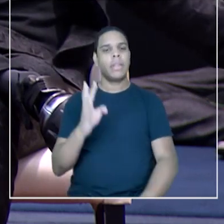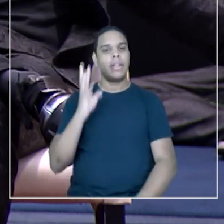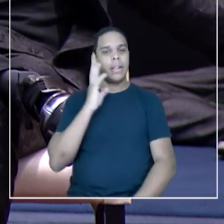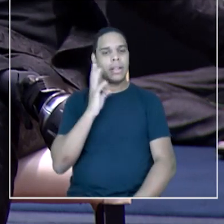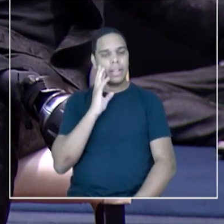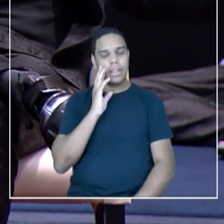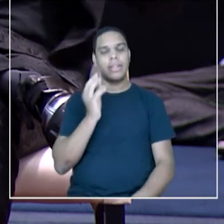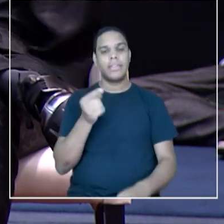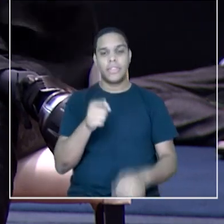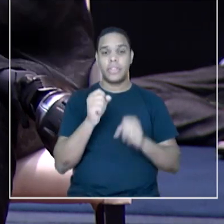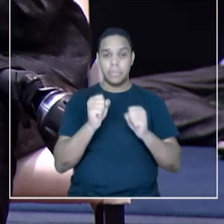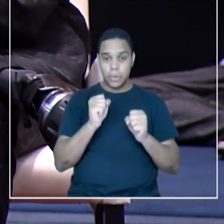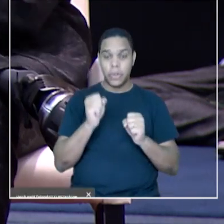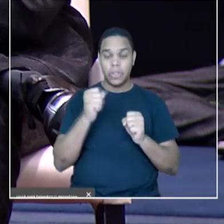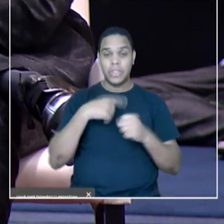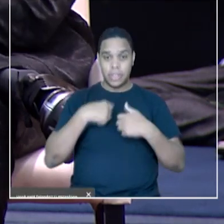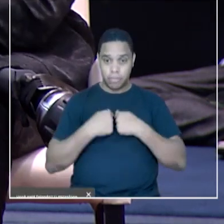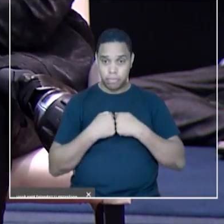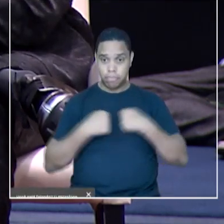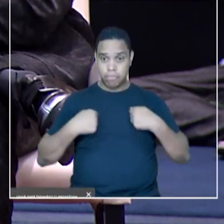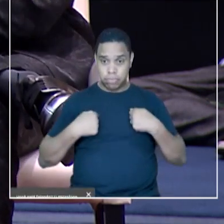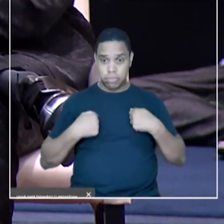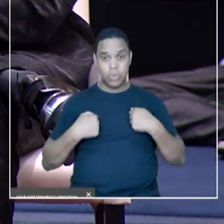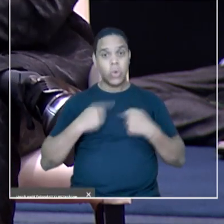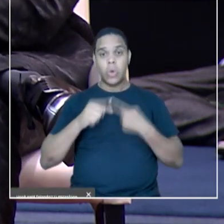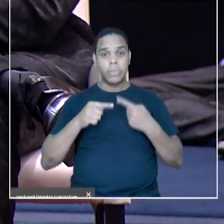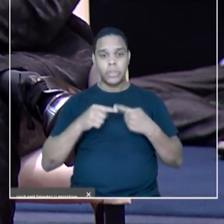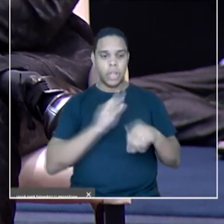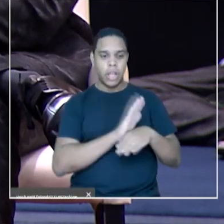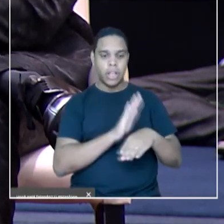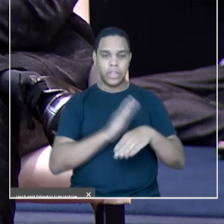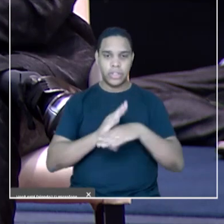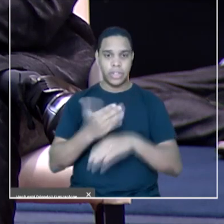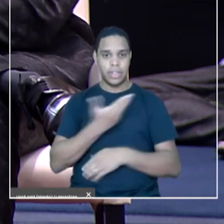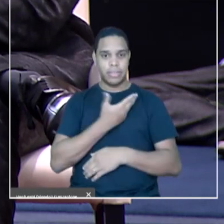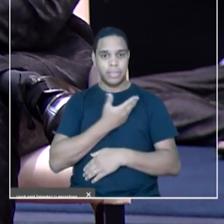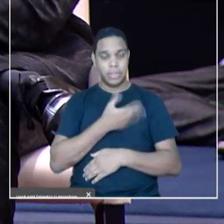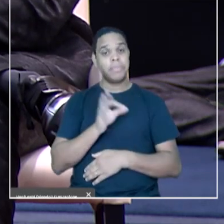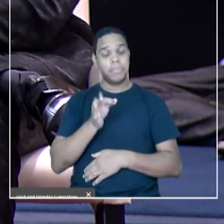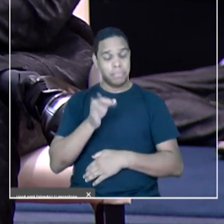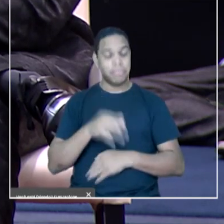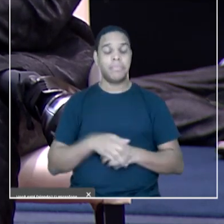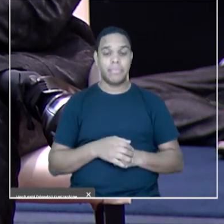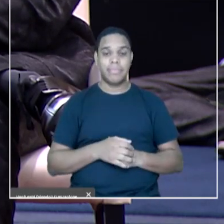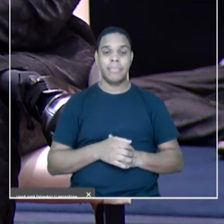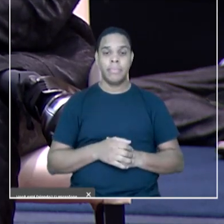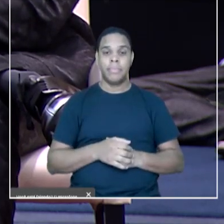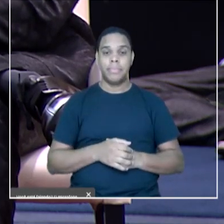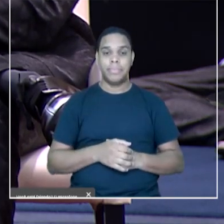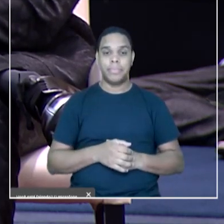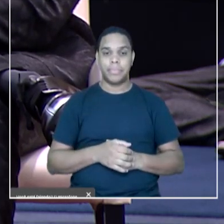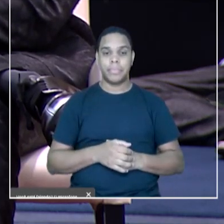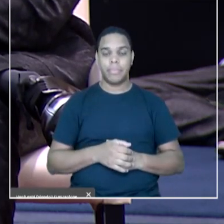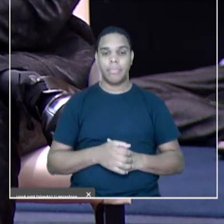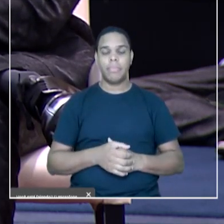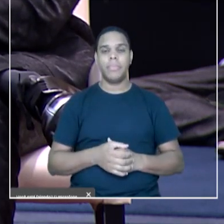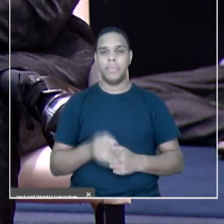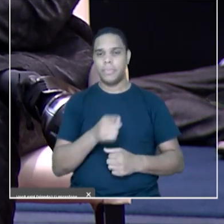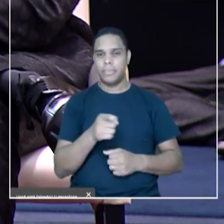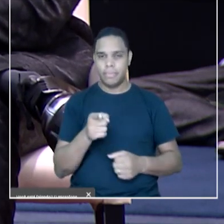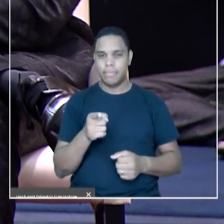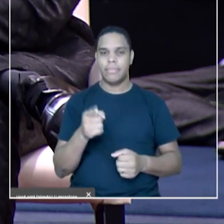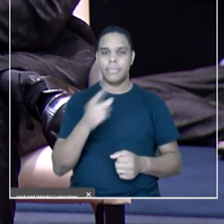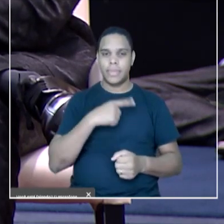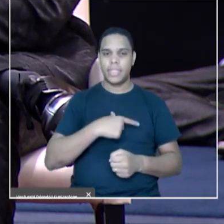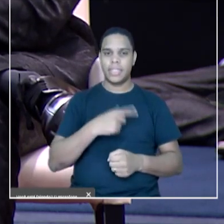dizer, você pode ser um herói curando seus amigos, não é? E você também costuma